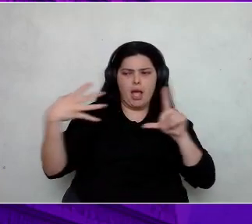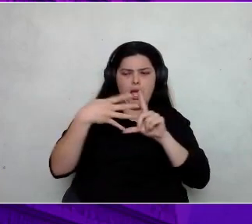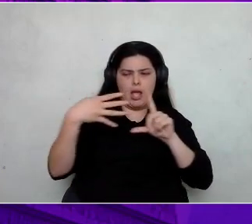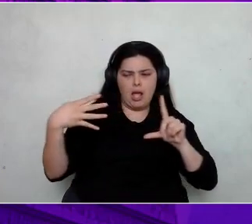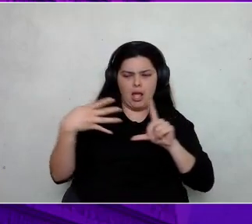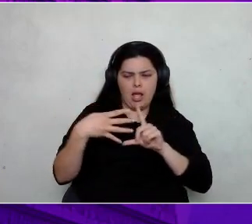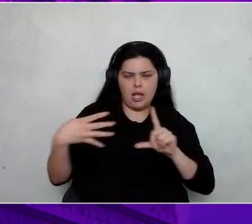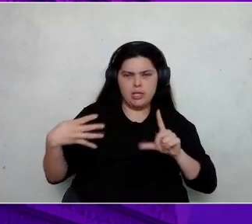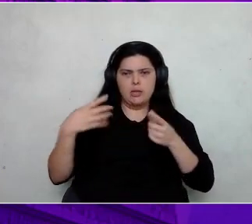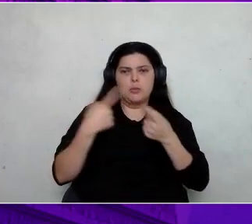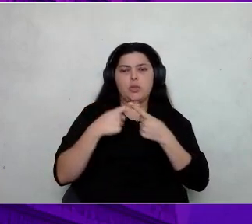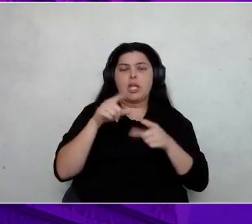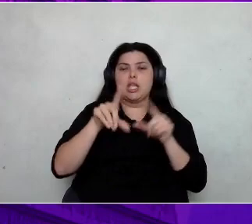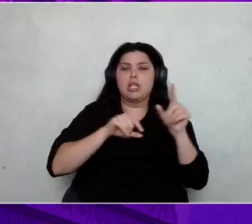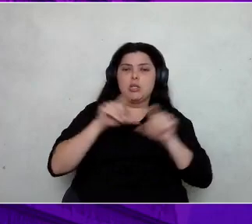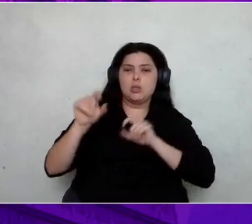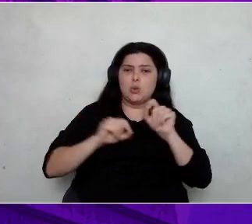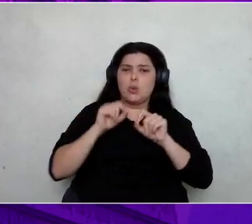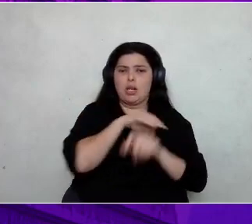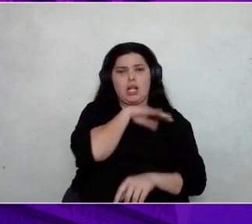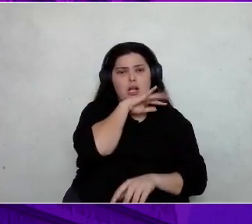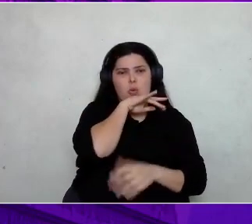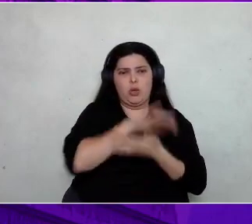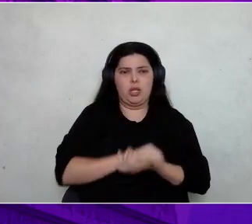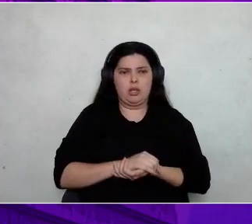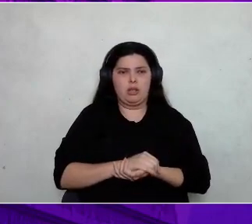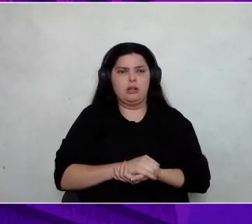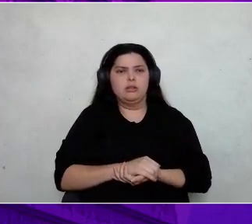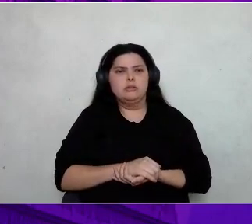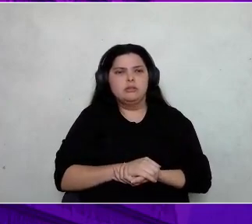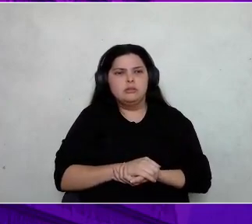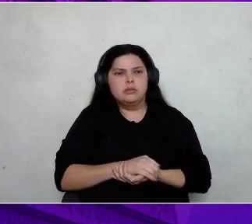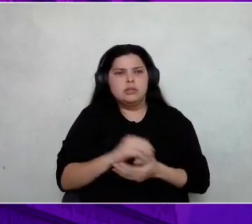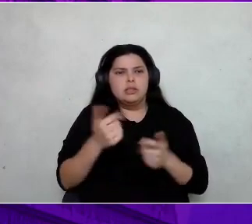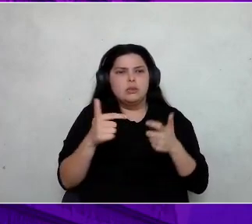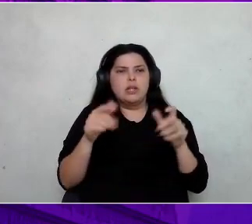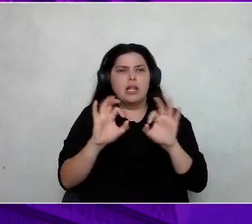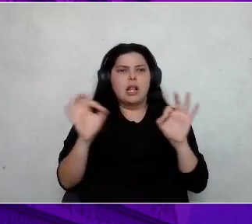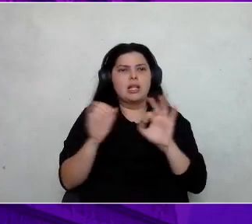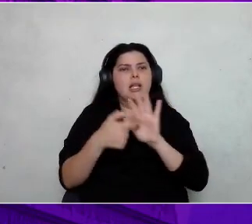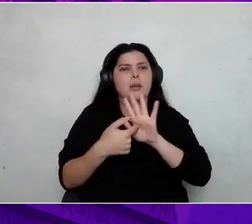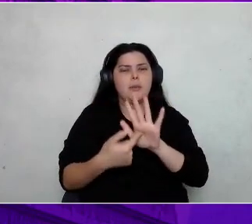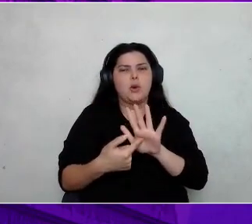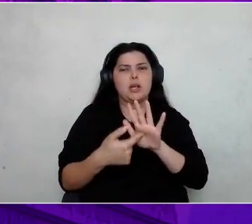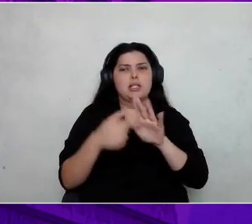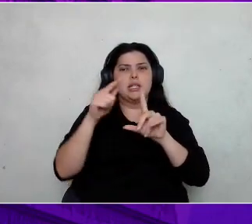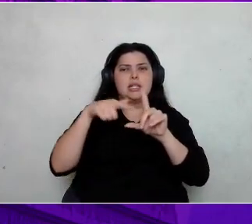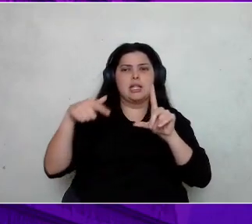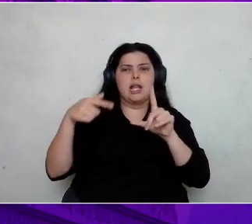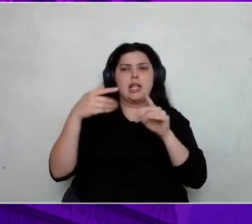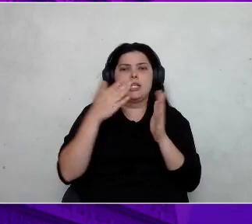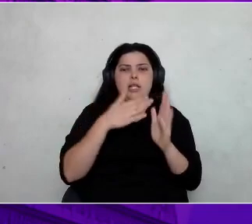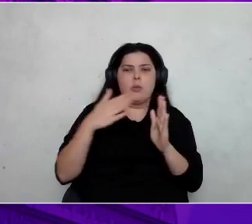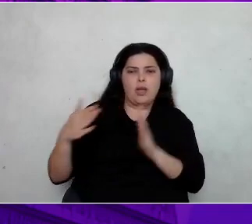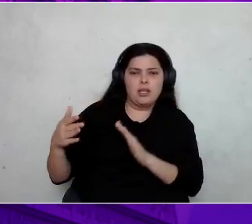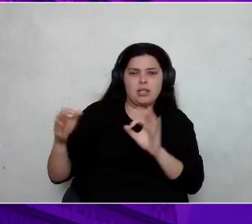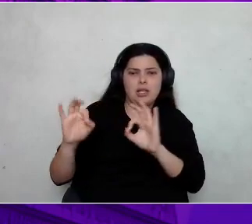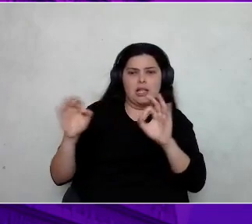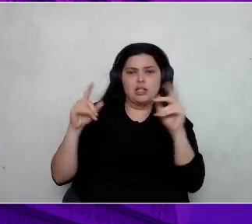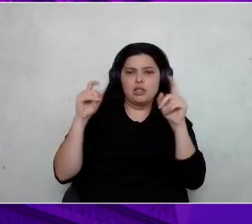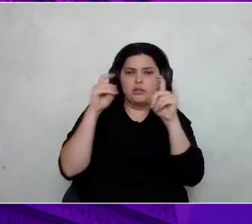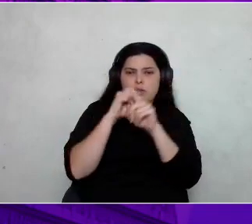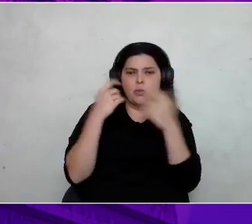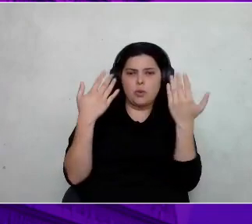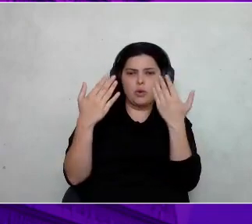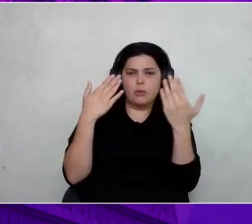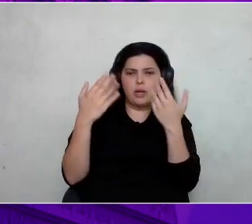dele estão muito ruins. Não tem nenhum indício de que essa escala é sequencial, fica difícil de comparar porque o espaço entre